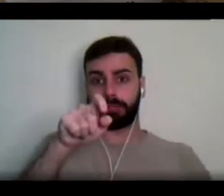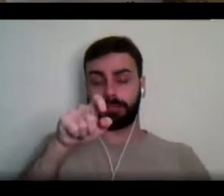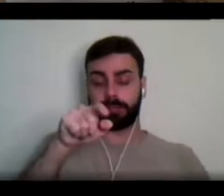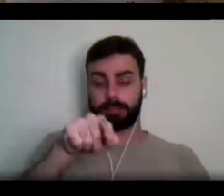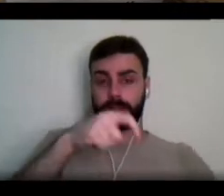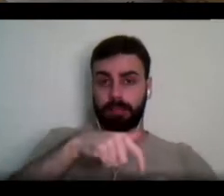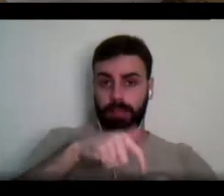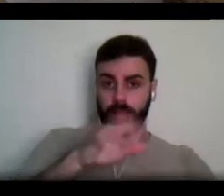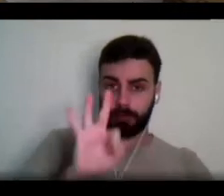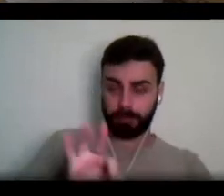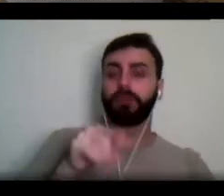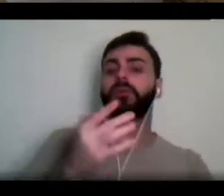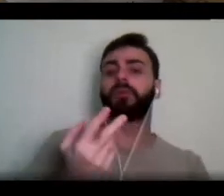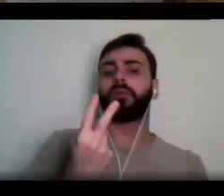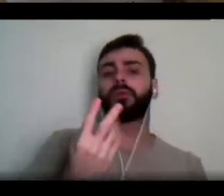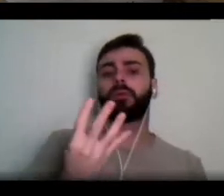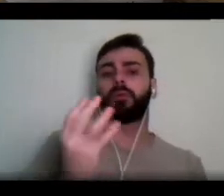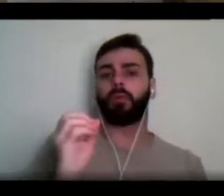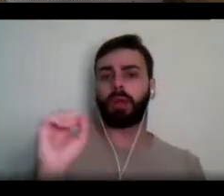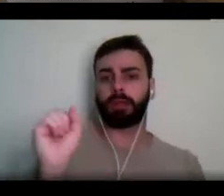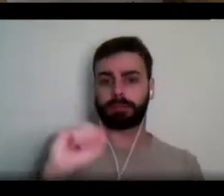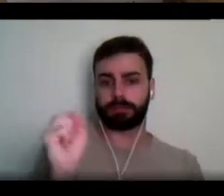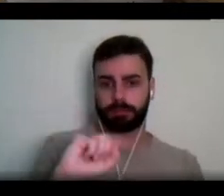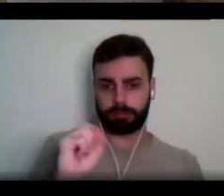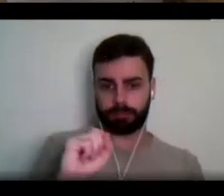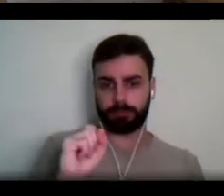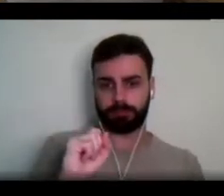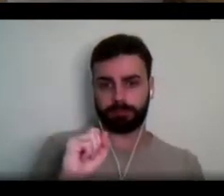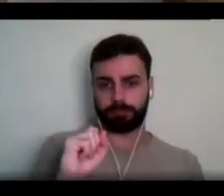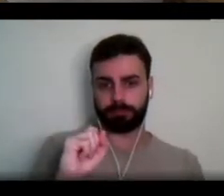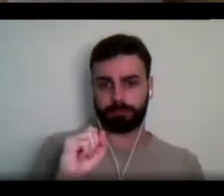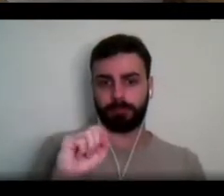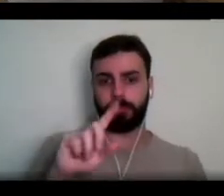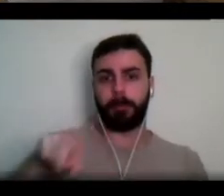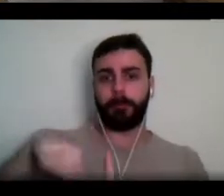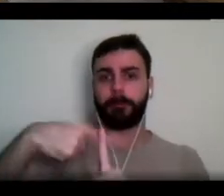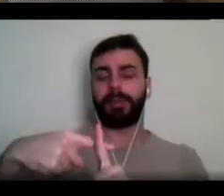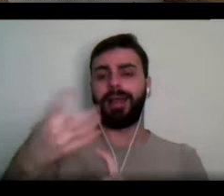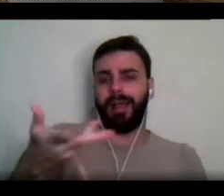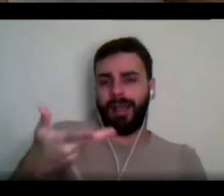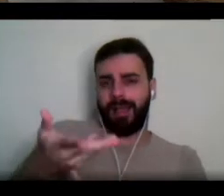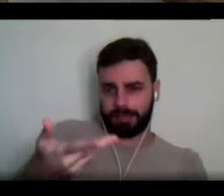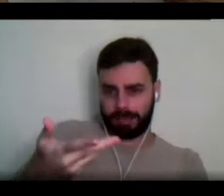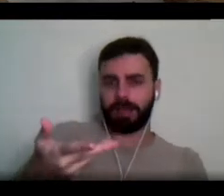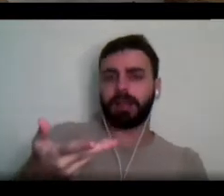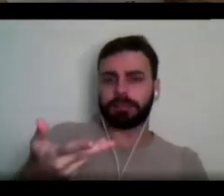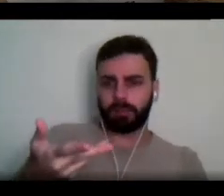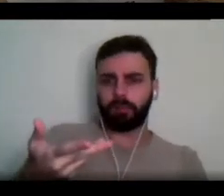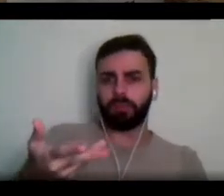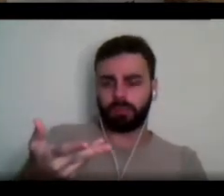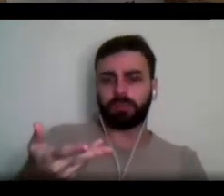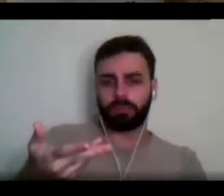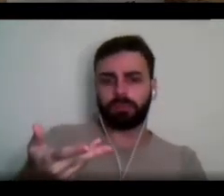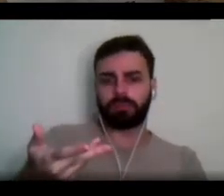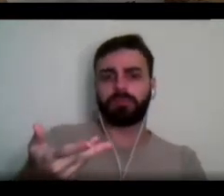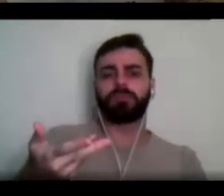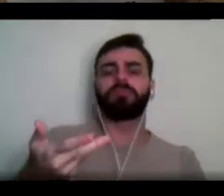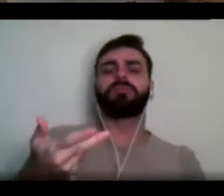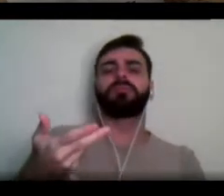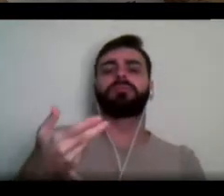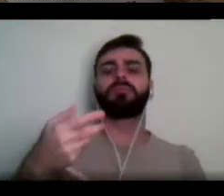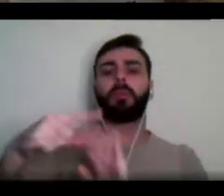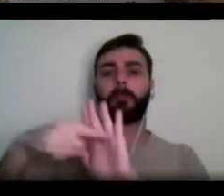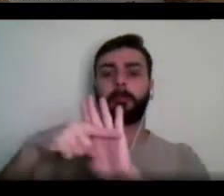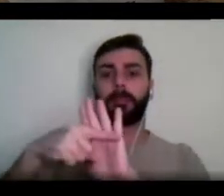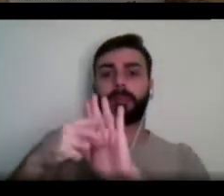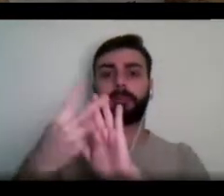metros por segundo, né? Multiplicado pelo tempo, que é 240 segundos, mais a